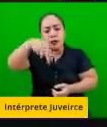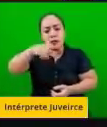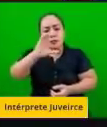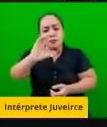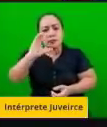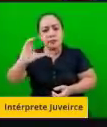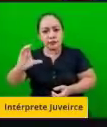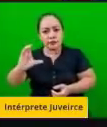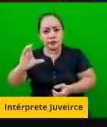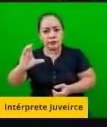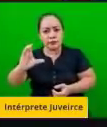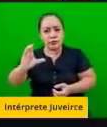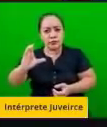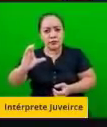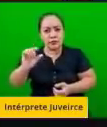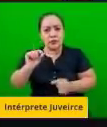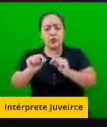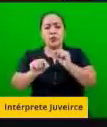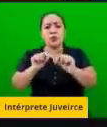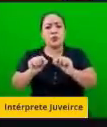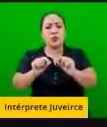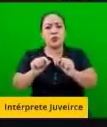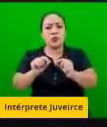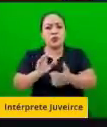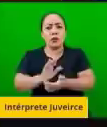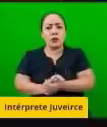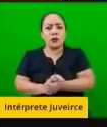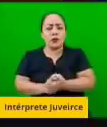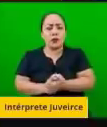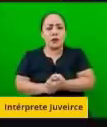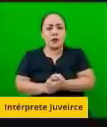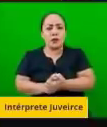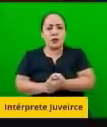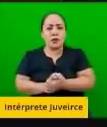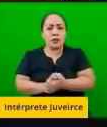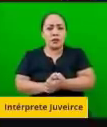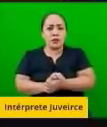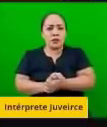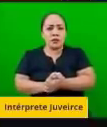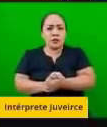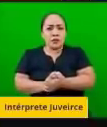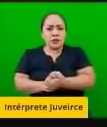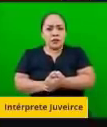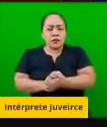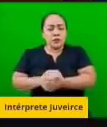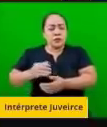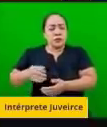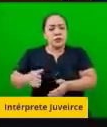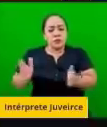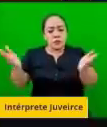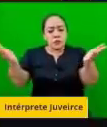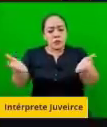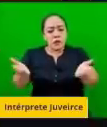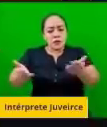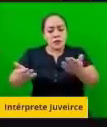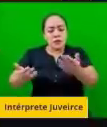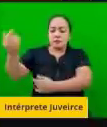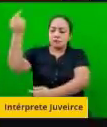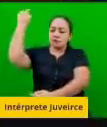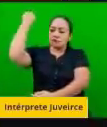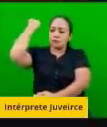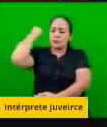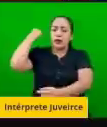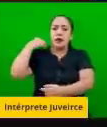atitude historiadora, entendida como uma forma possível de pensar o presente e o passado por meio da